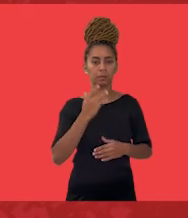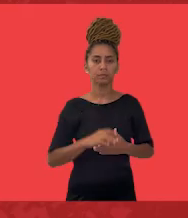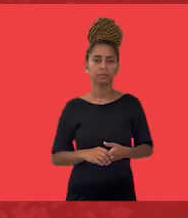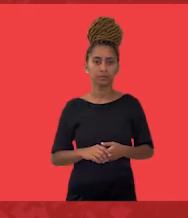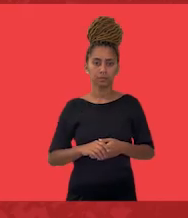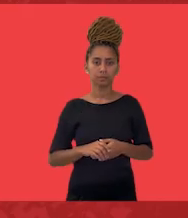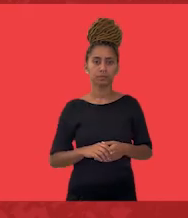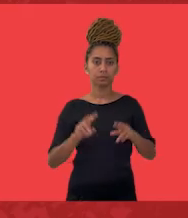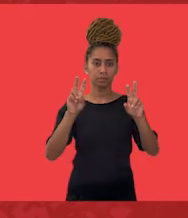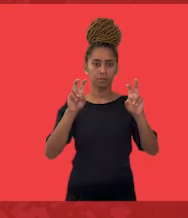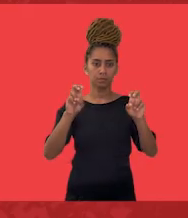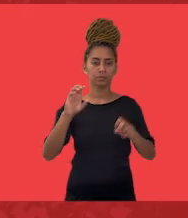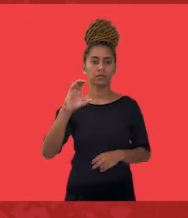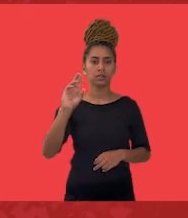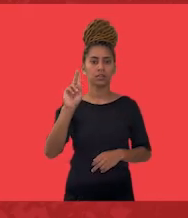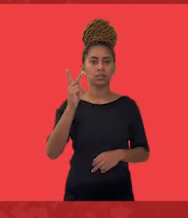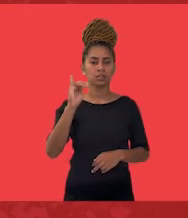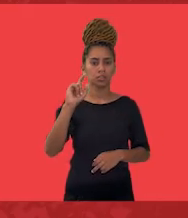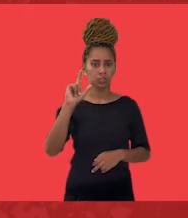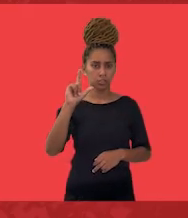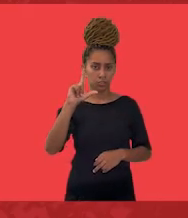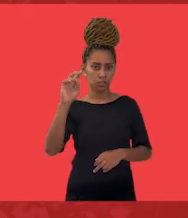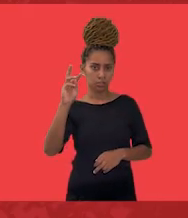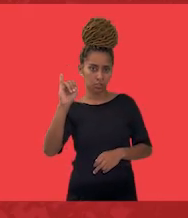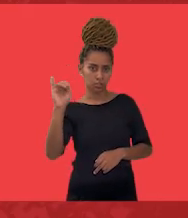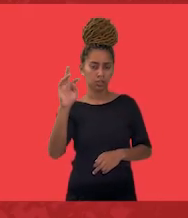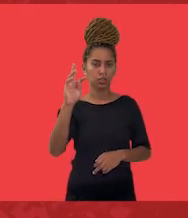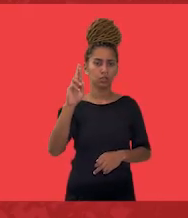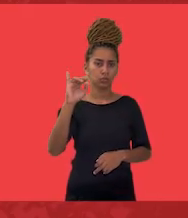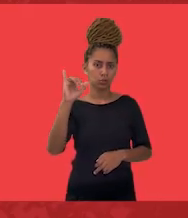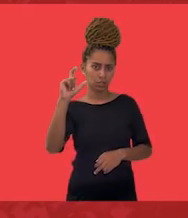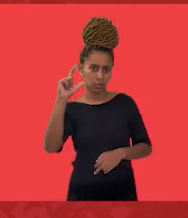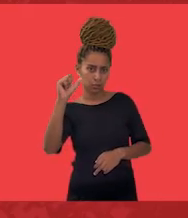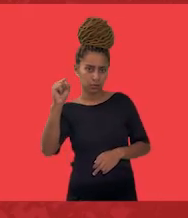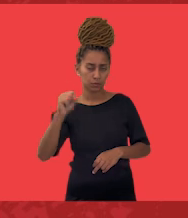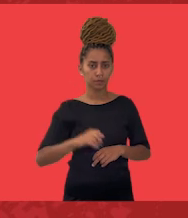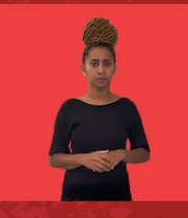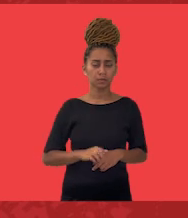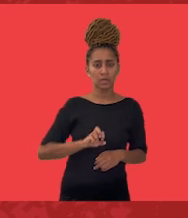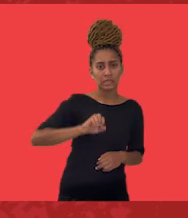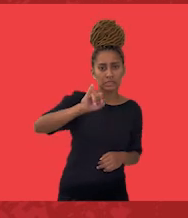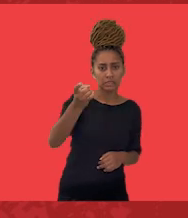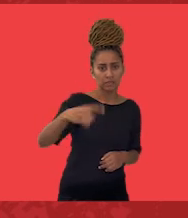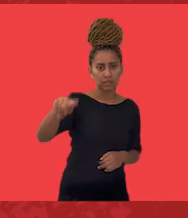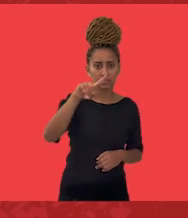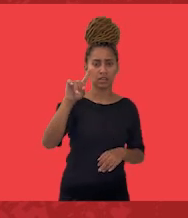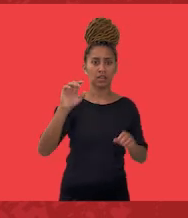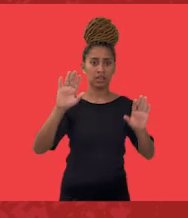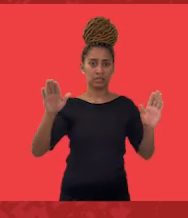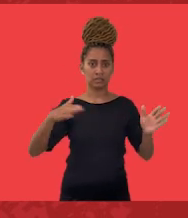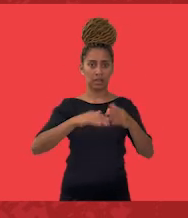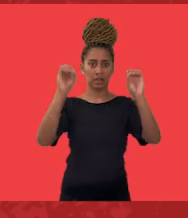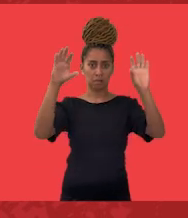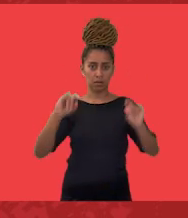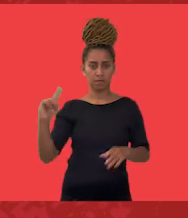e cavaleira, disponho de impressionante calmaria. E ao dar as costas, se